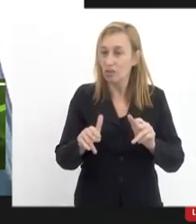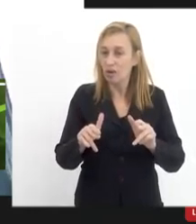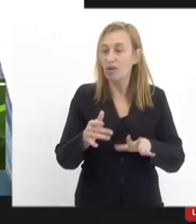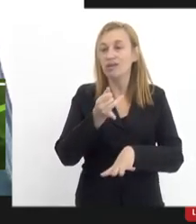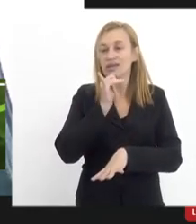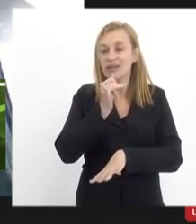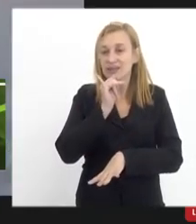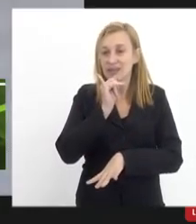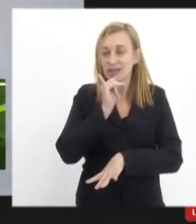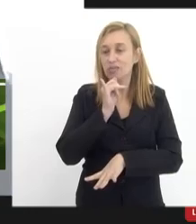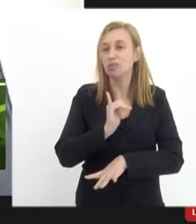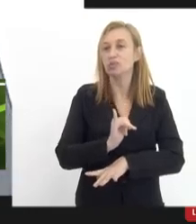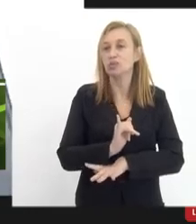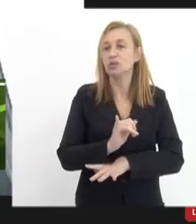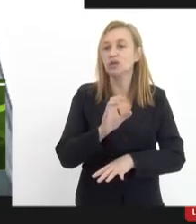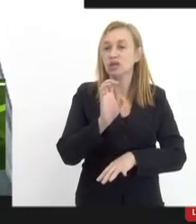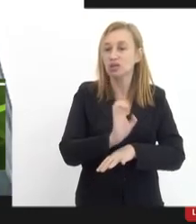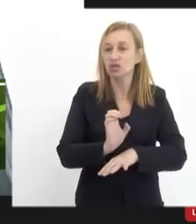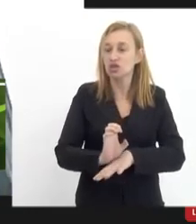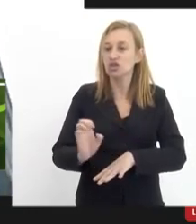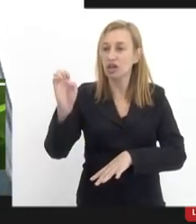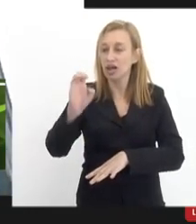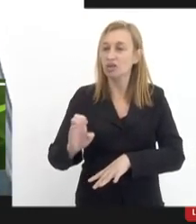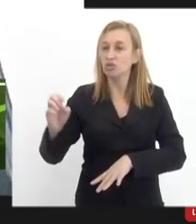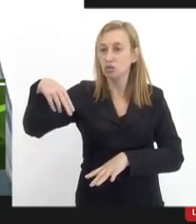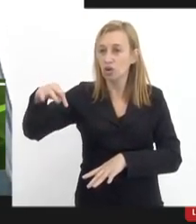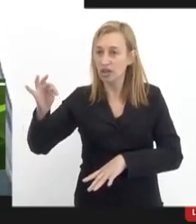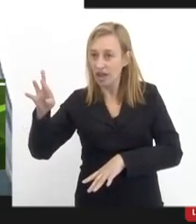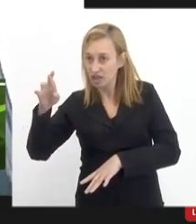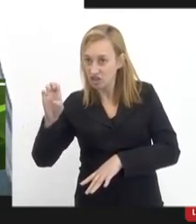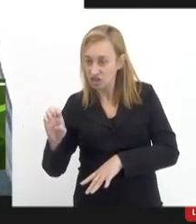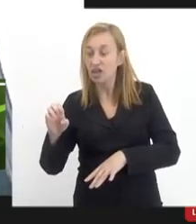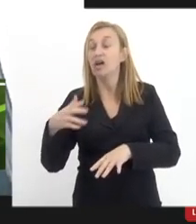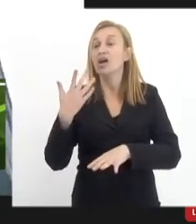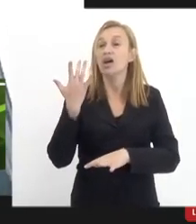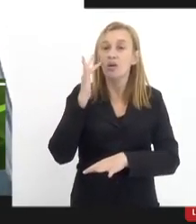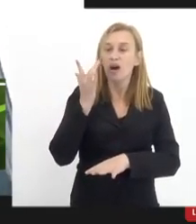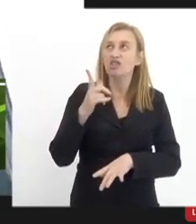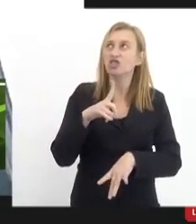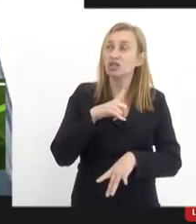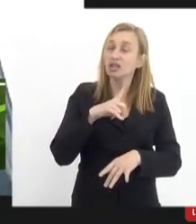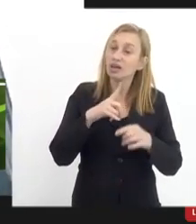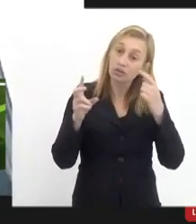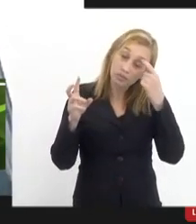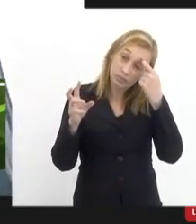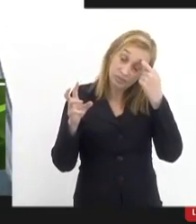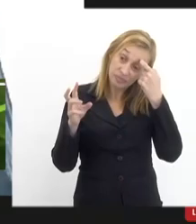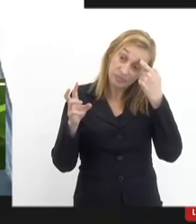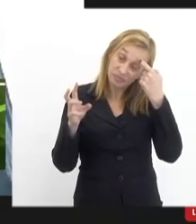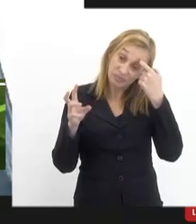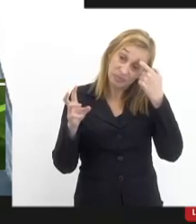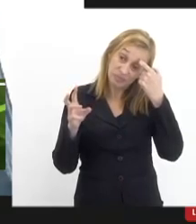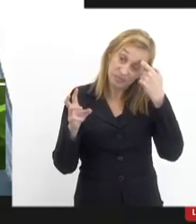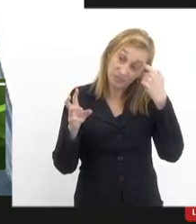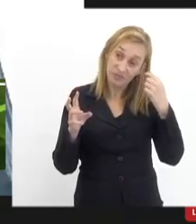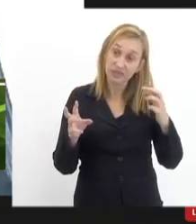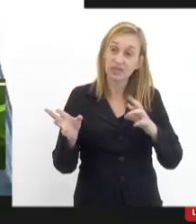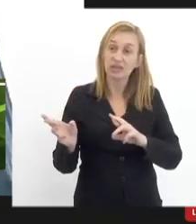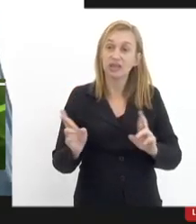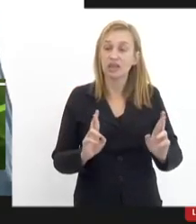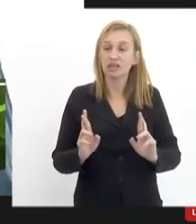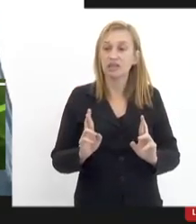exemplos dos estados do Nordeste. Eu acho que também tem uma questão de respeito aos mestres quando